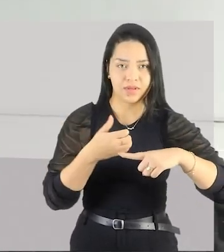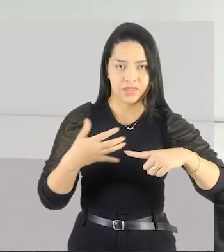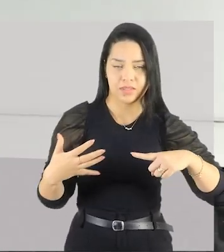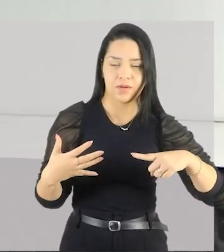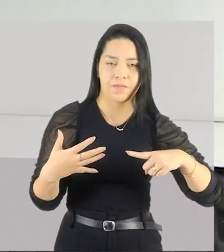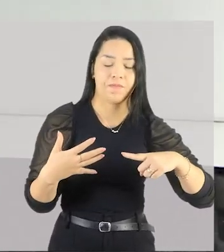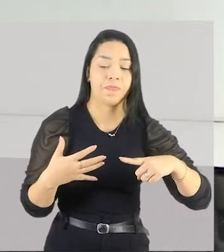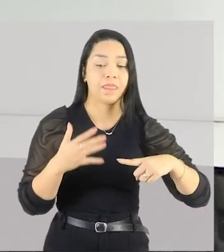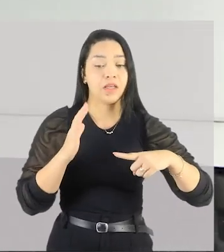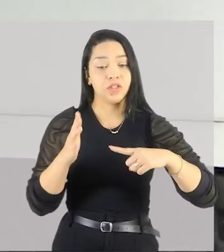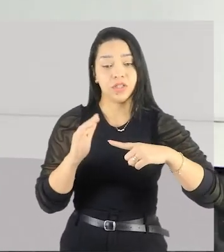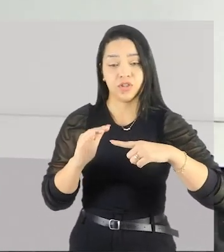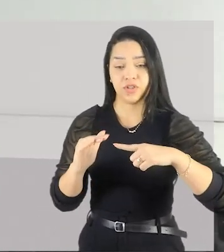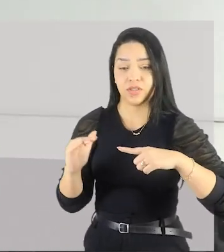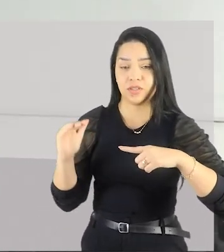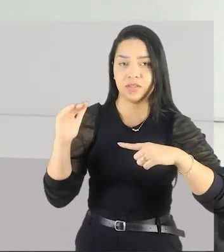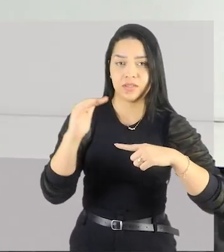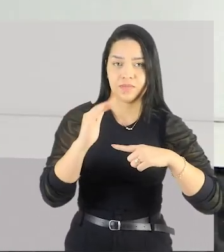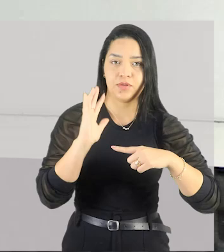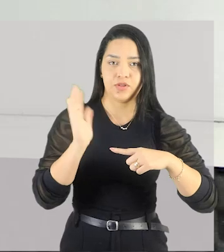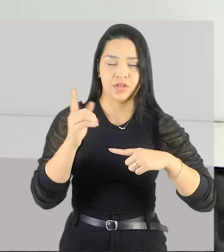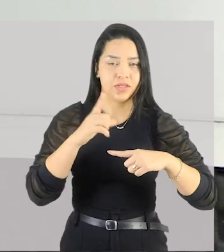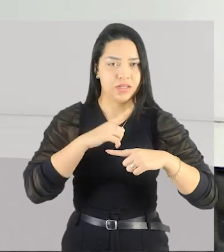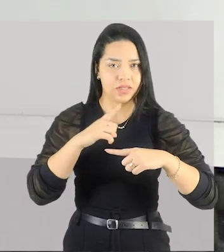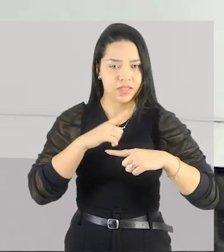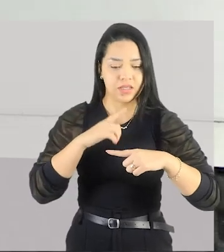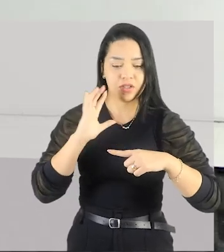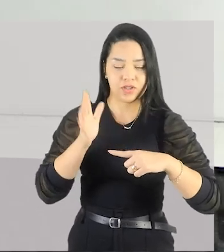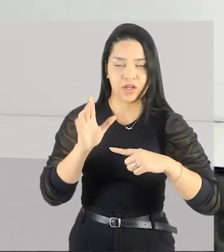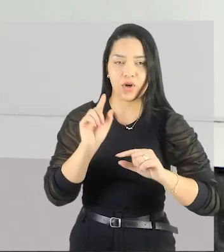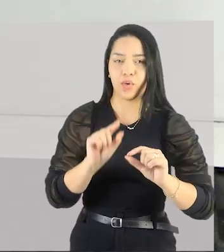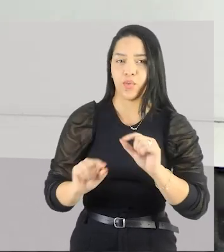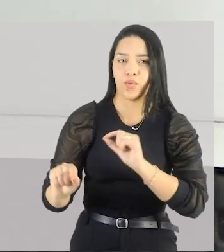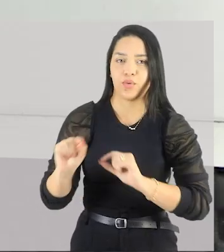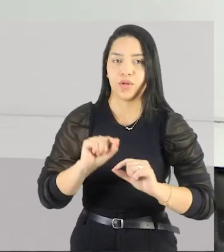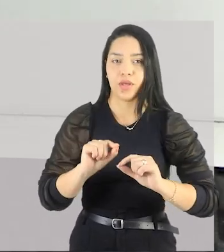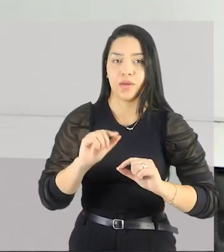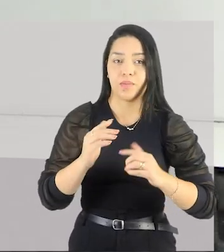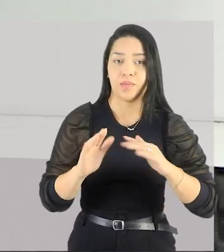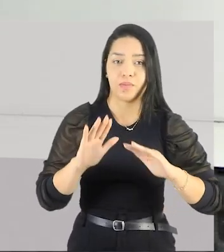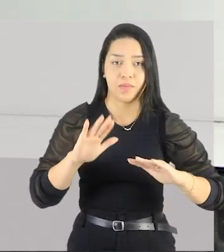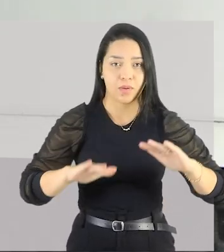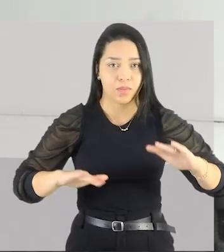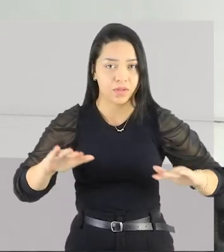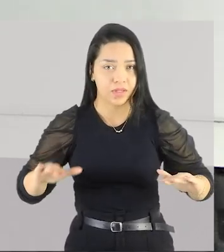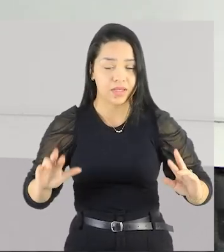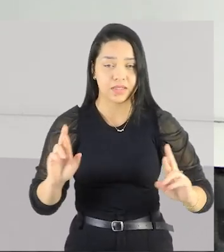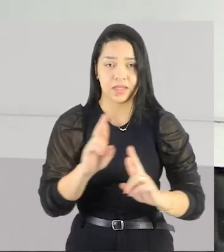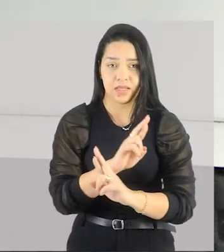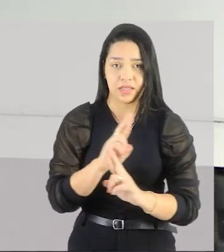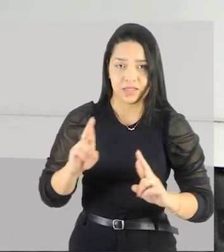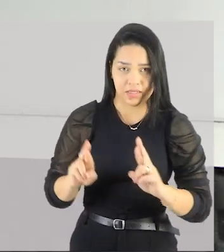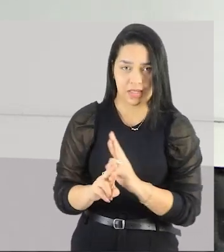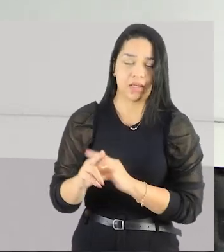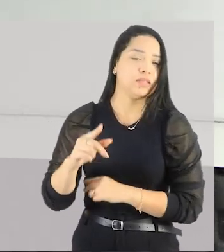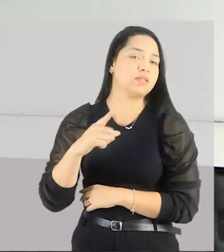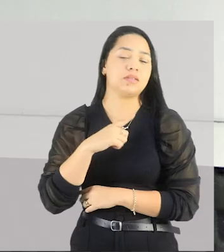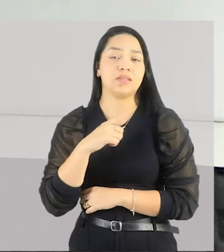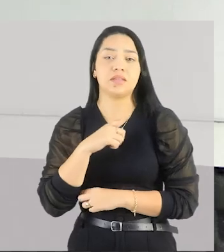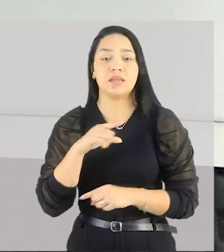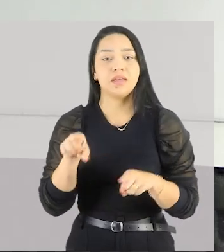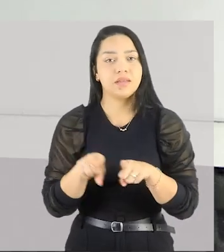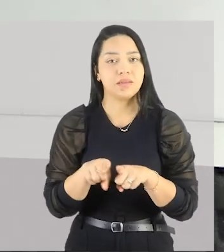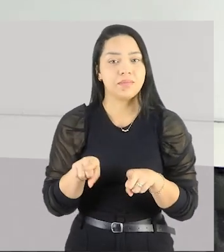Na parte de cima, você coloca as grandezas que são diretamente proporcional, tá? Diretamente proporcionais. E